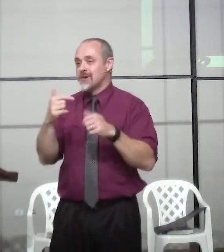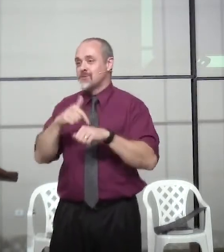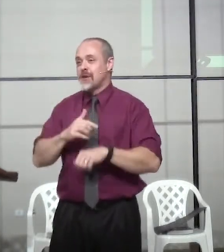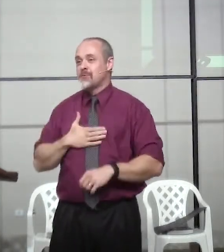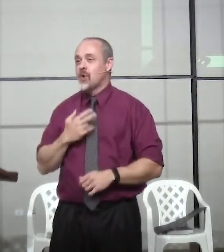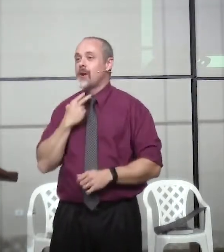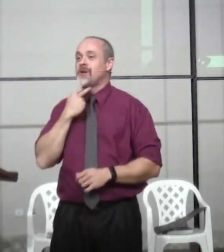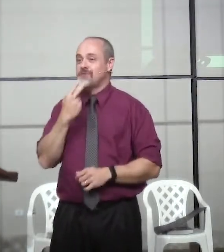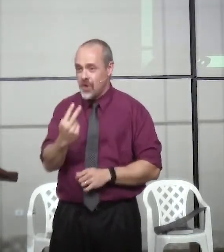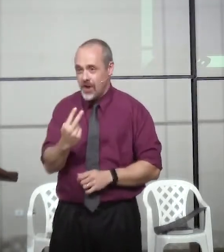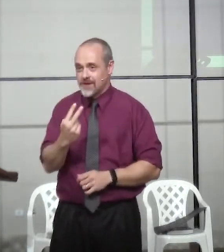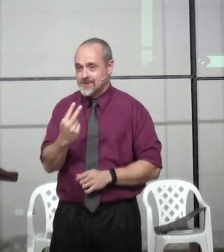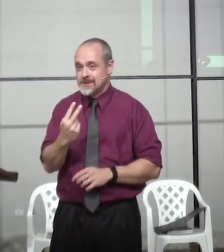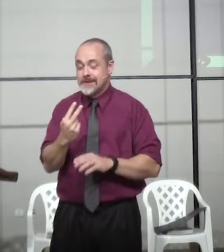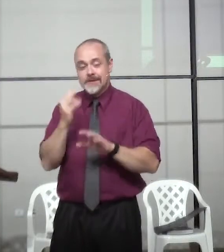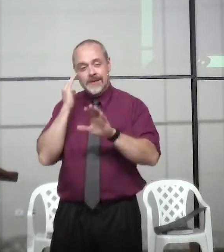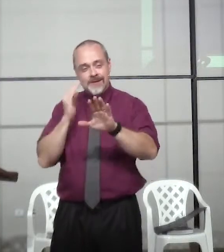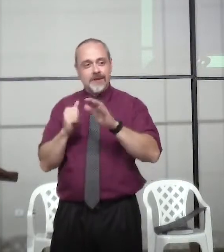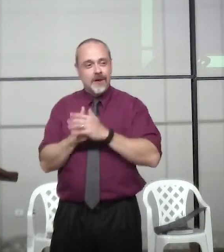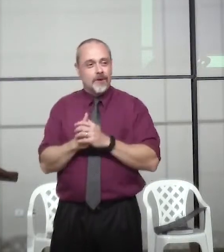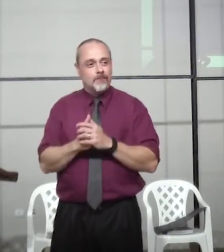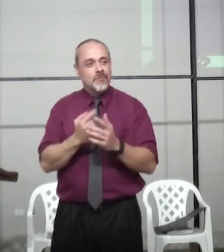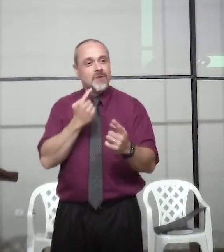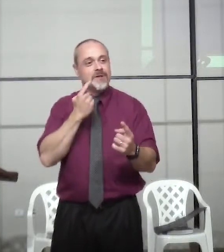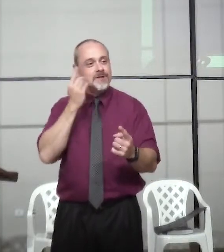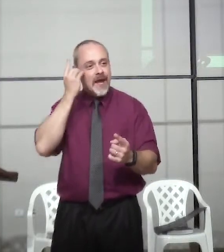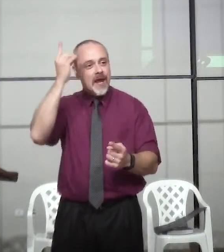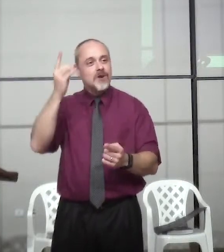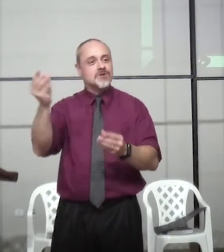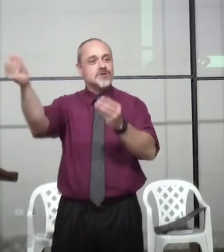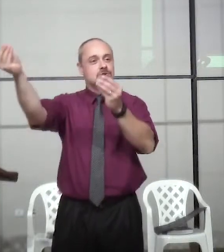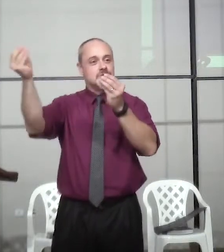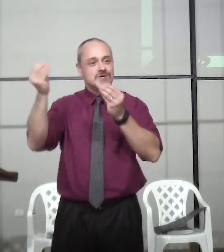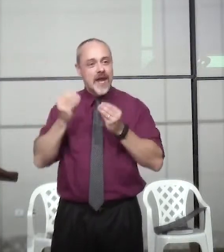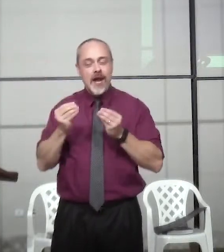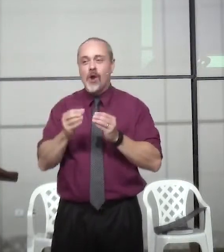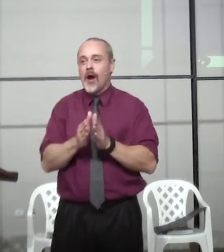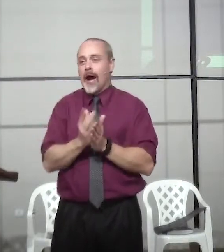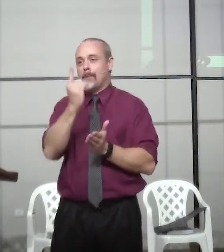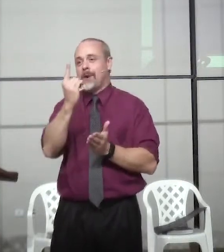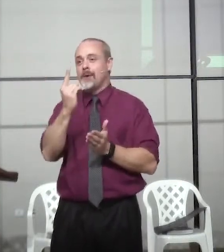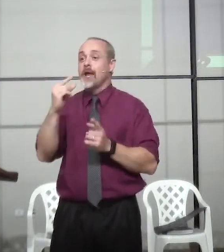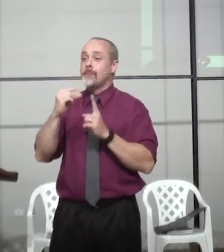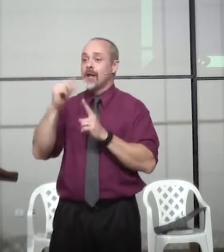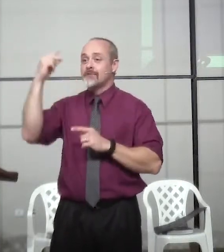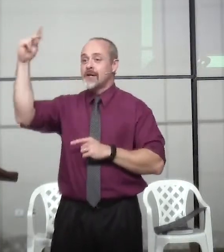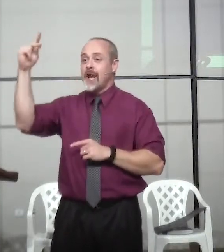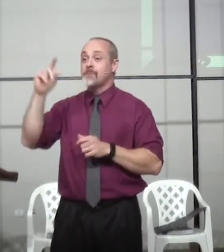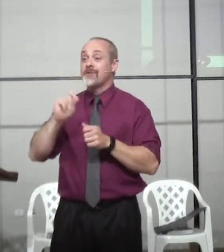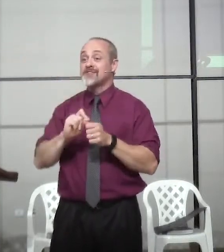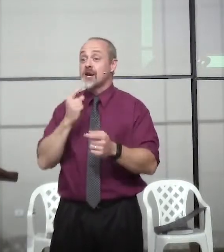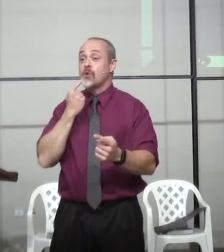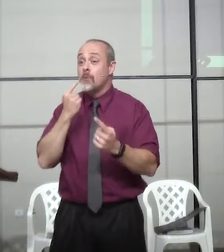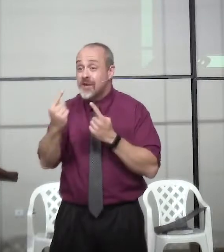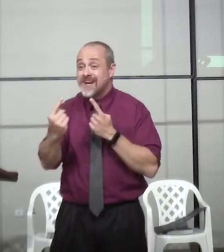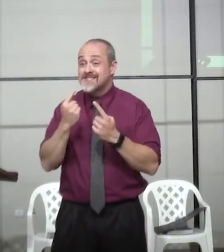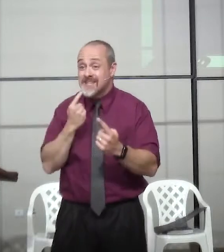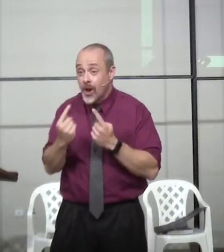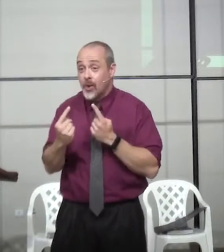mãos no mesmo tempo com a minha voz. Entendeu? Deus nos deu a Bíblia, a palavra dele, para